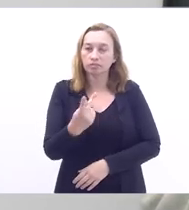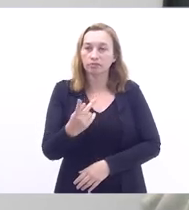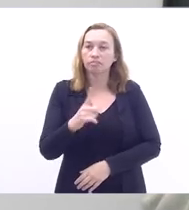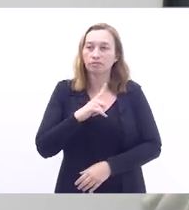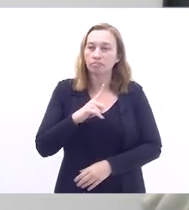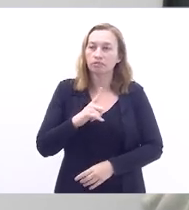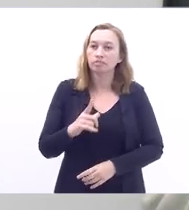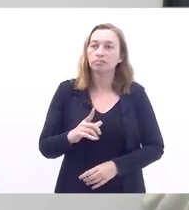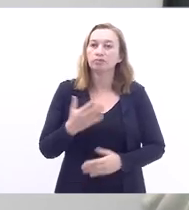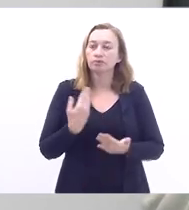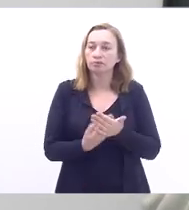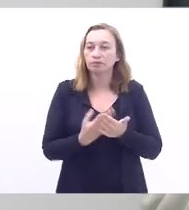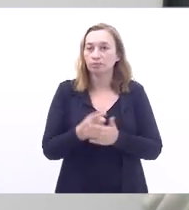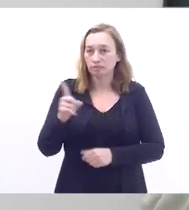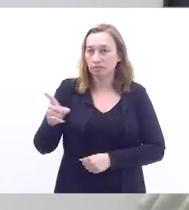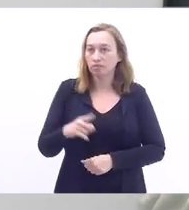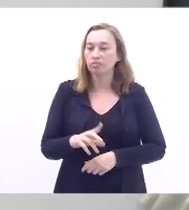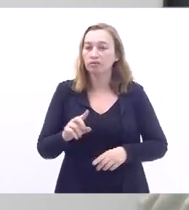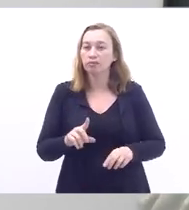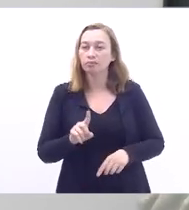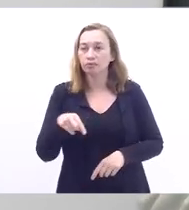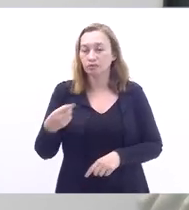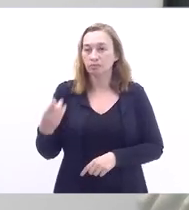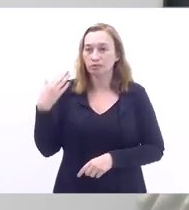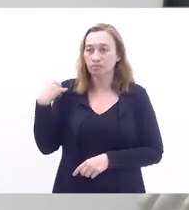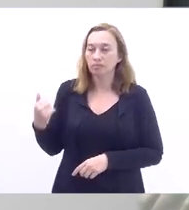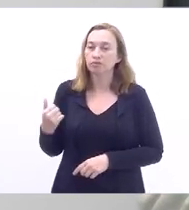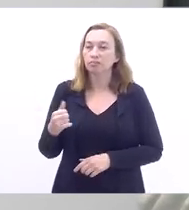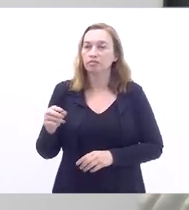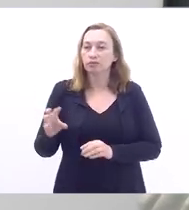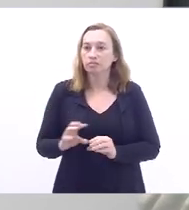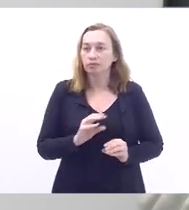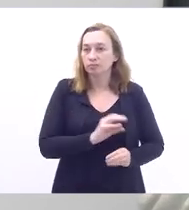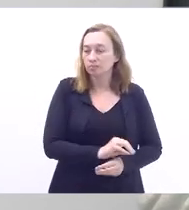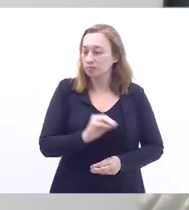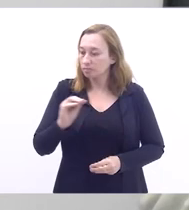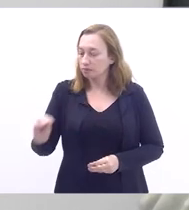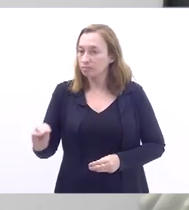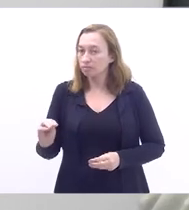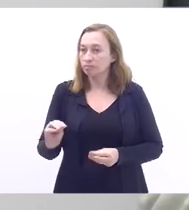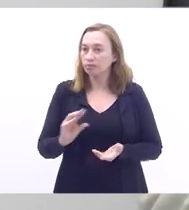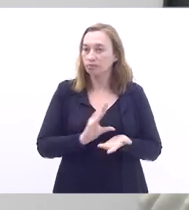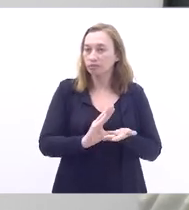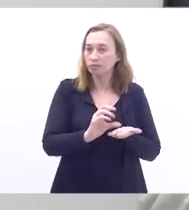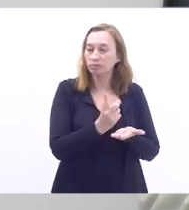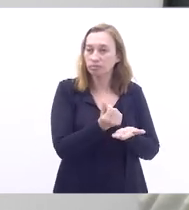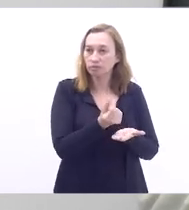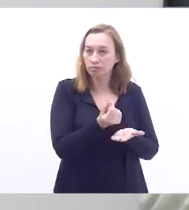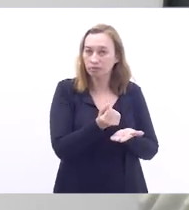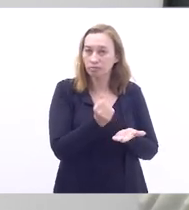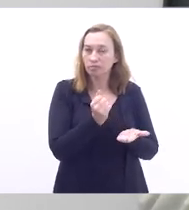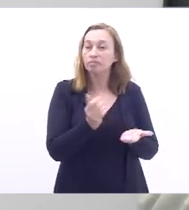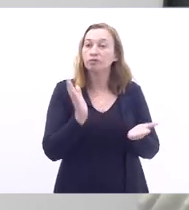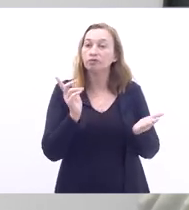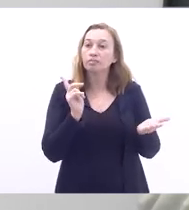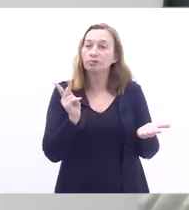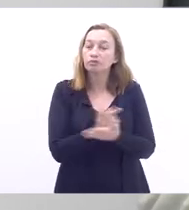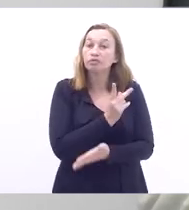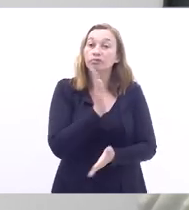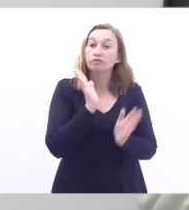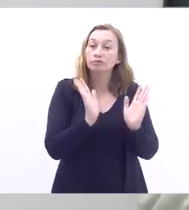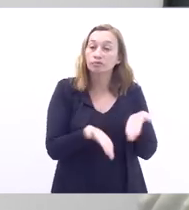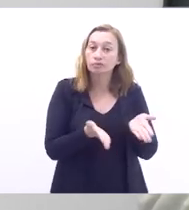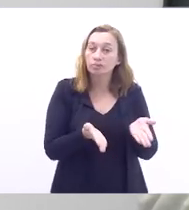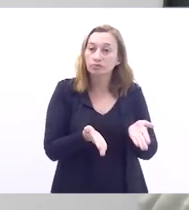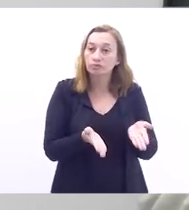aulas a aulas lá por outro lado o reparo está sendo feito hoje tá acontecendo hoje o